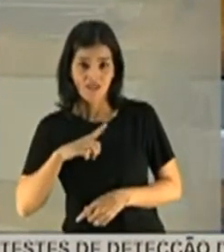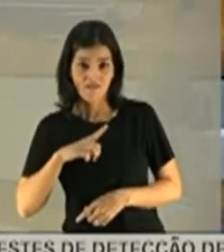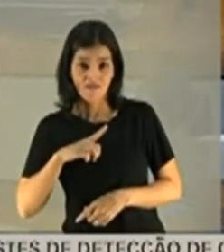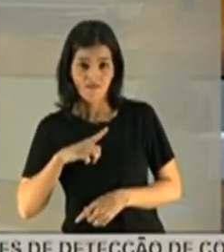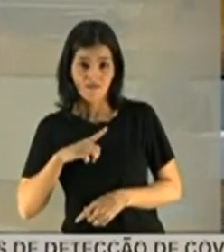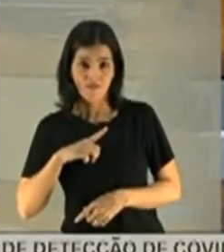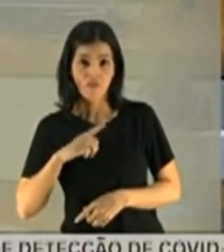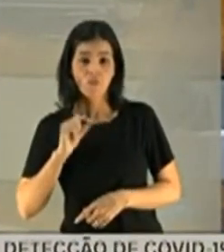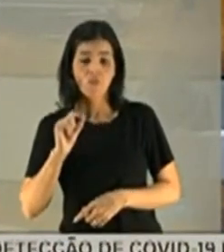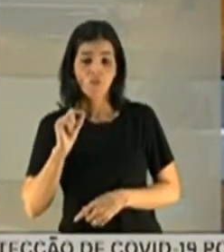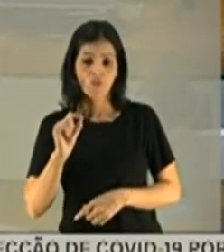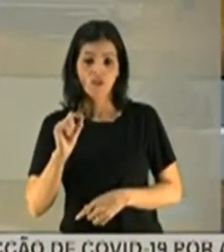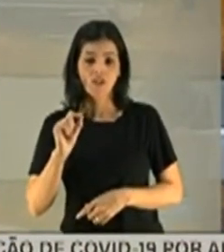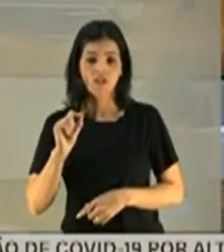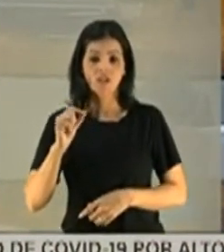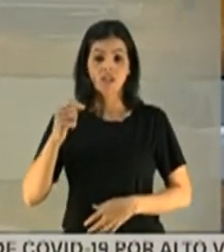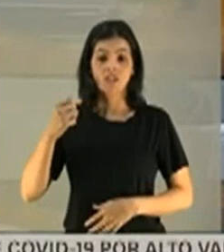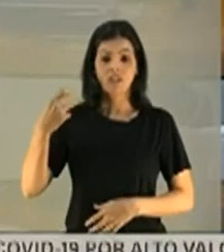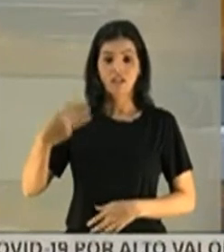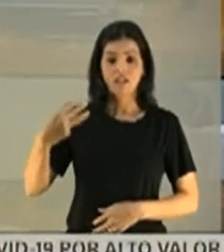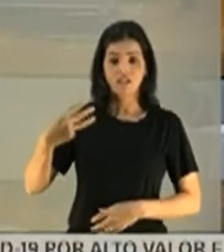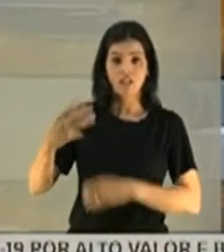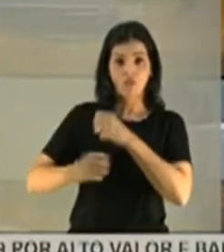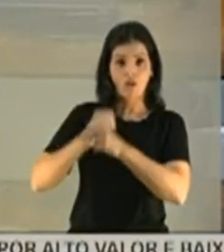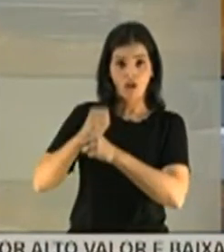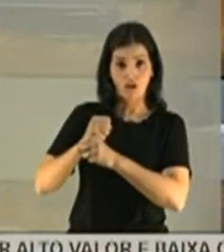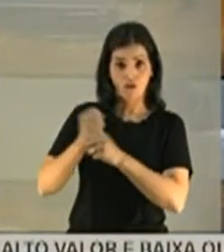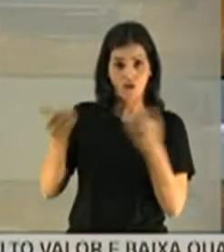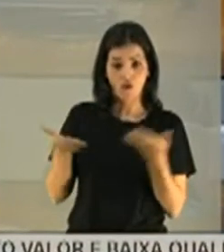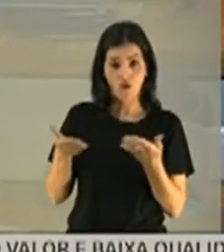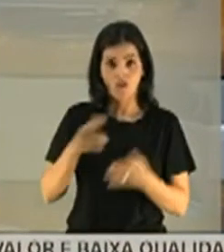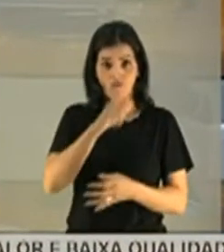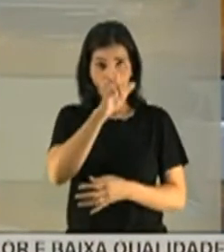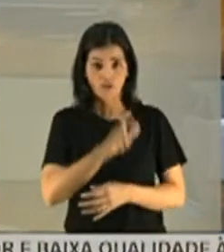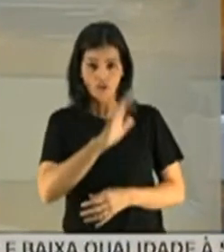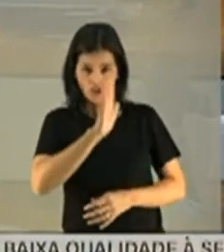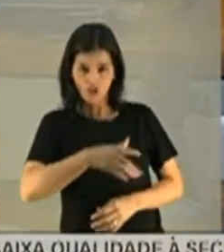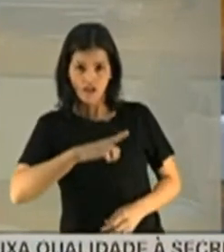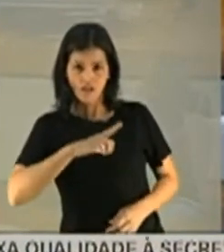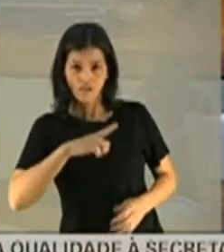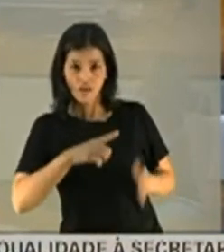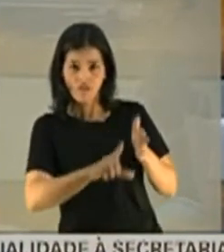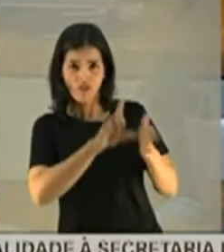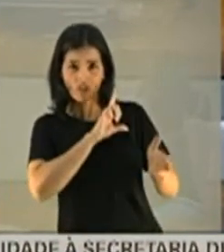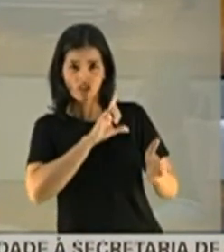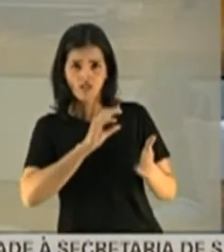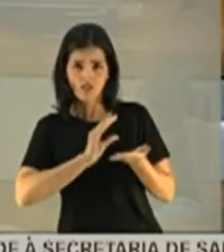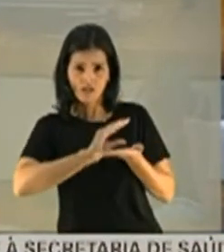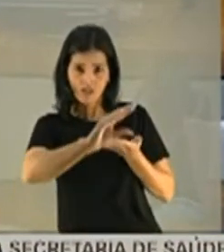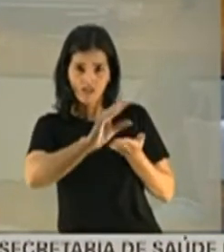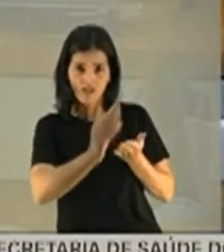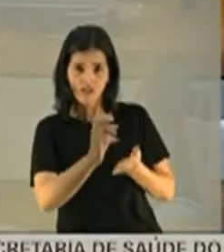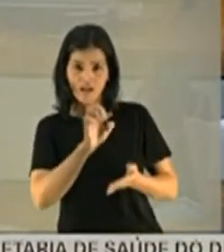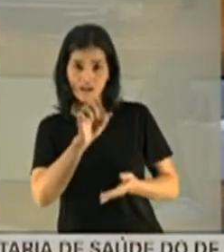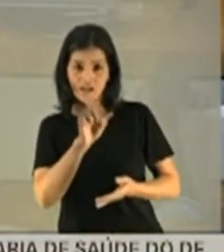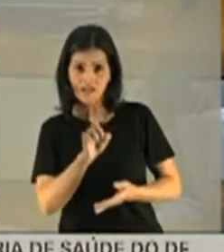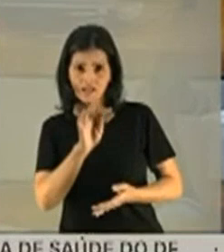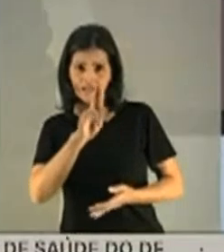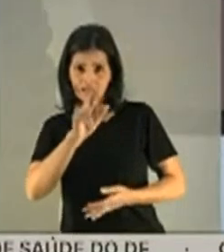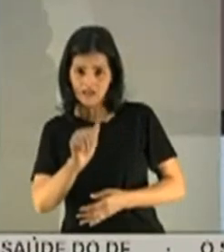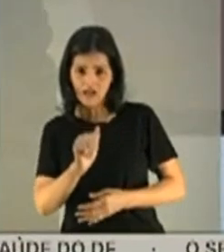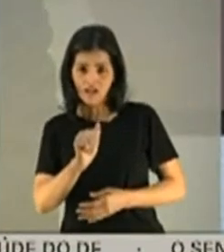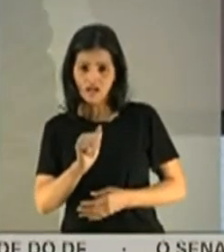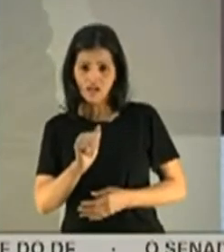no segundo ano de mandato. Terceiro, né? Terceiro agora. Teve emendas extras parlamentares? Tive